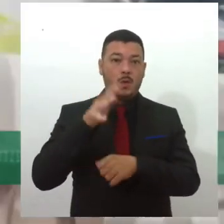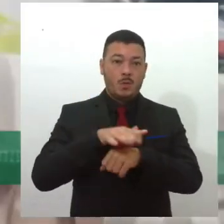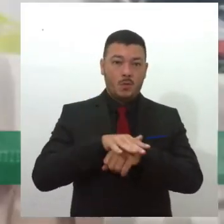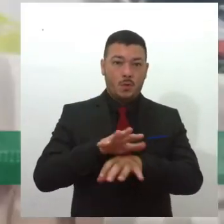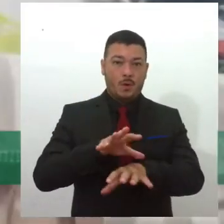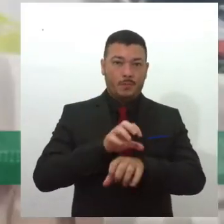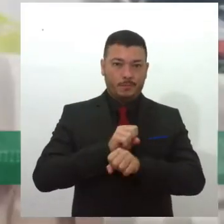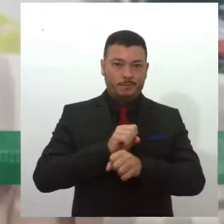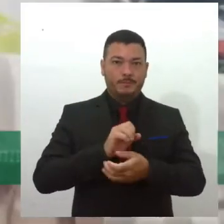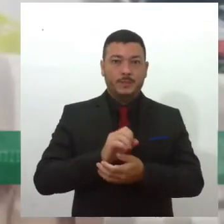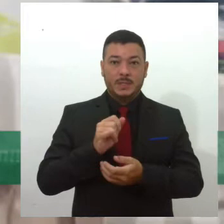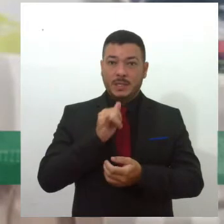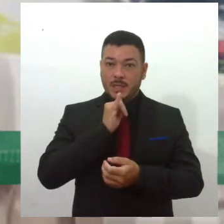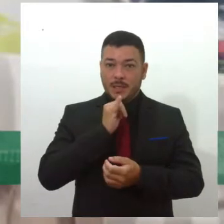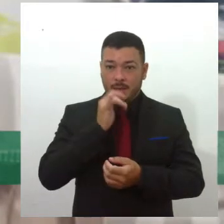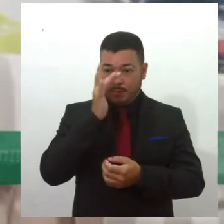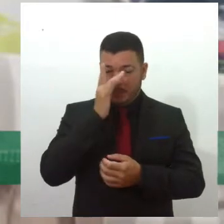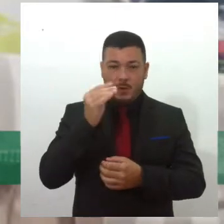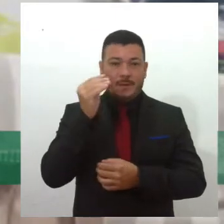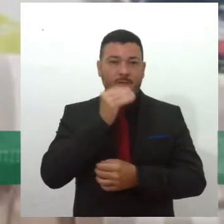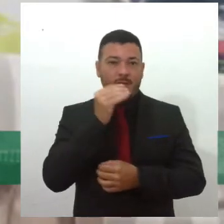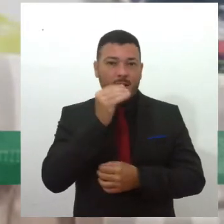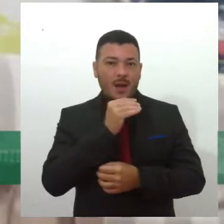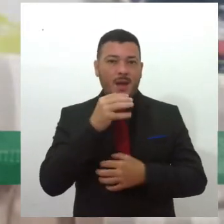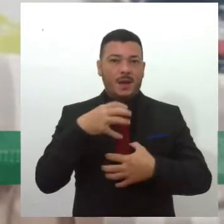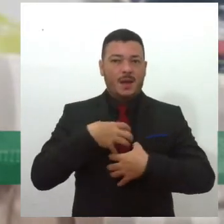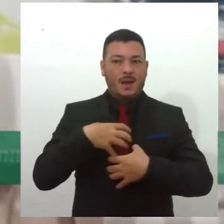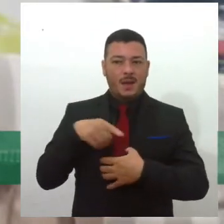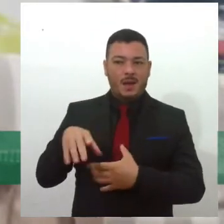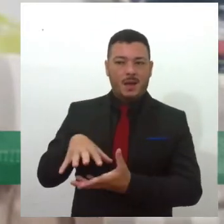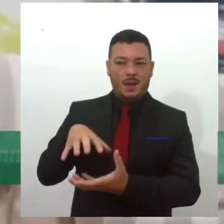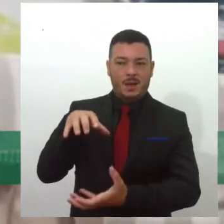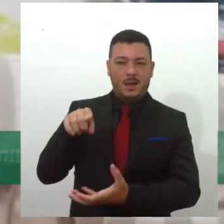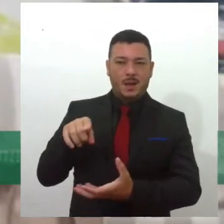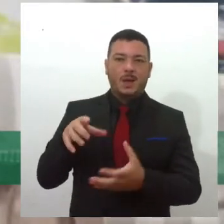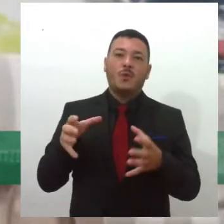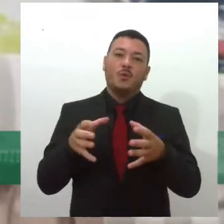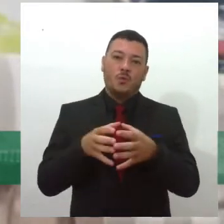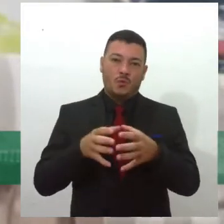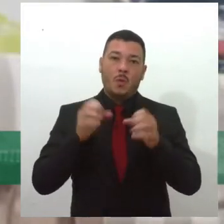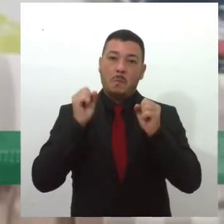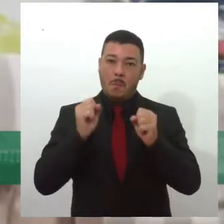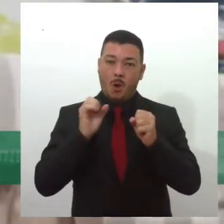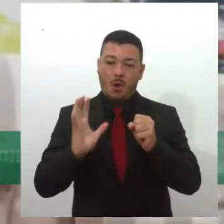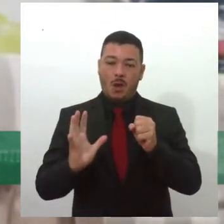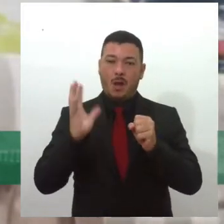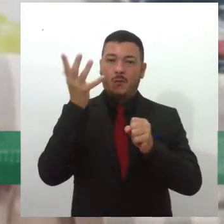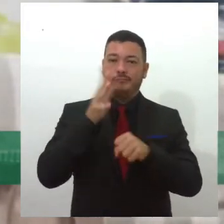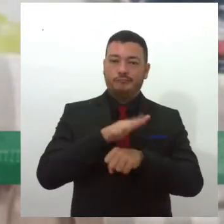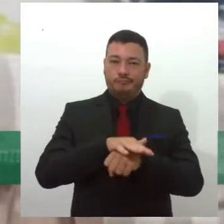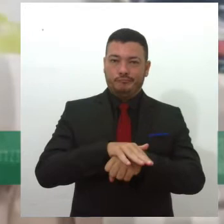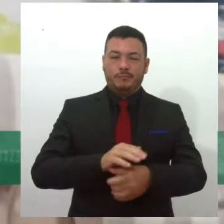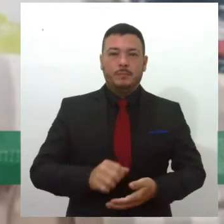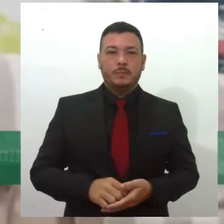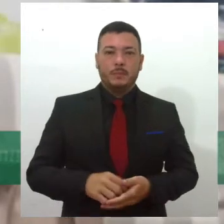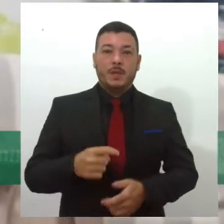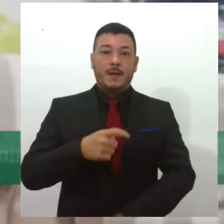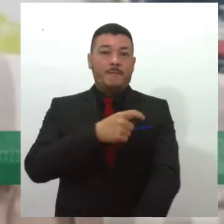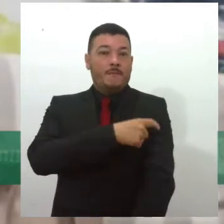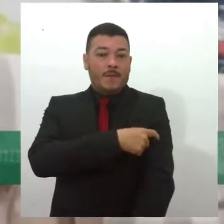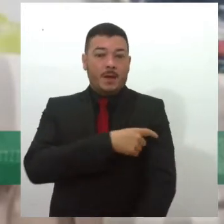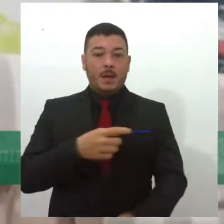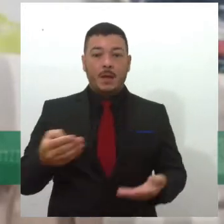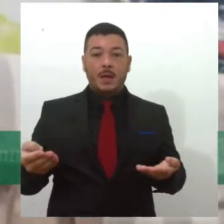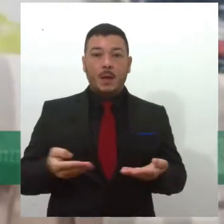mais debilitado, mais dependente for esse idoso, maior o risco de manifestar forma grave. A vacina, hoje, é